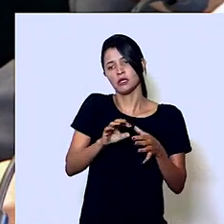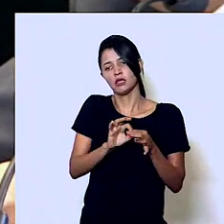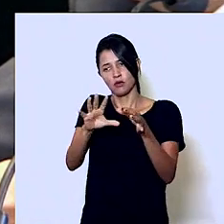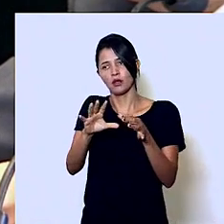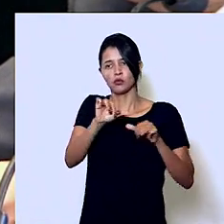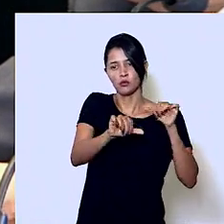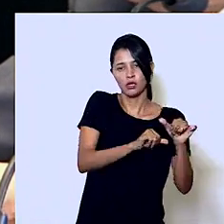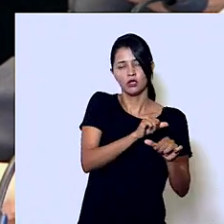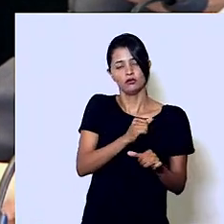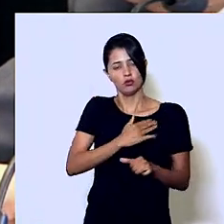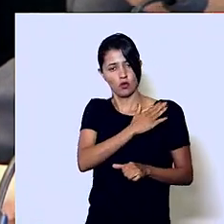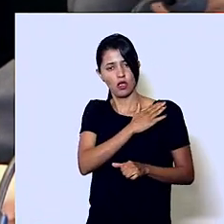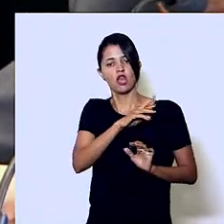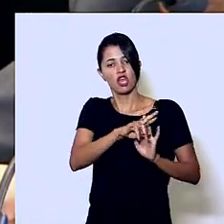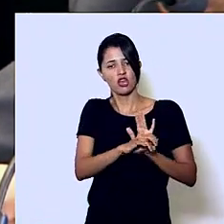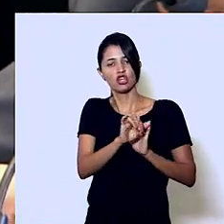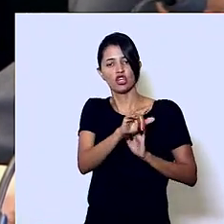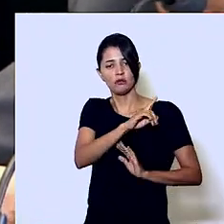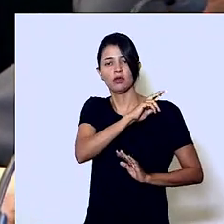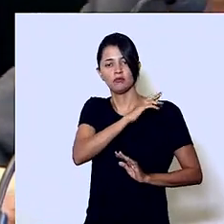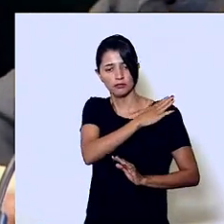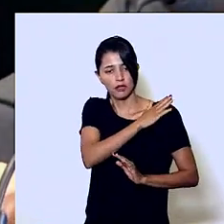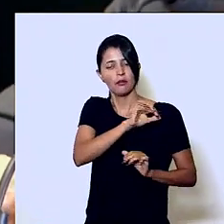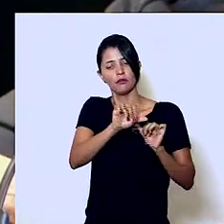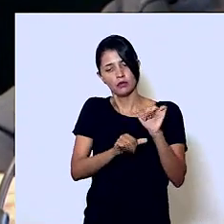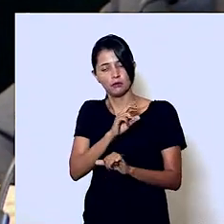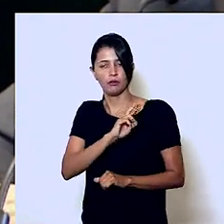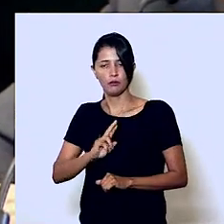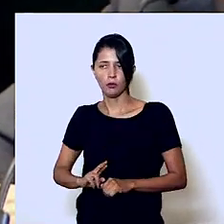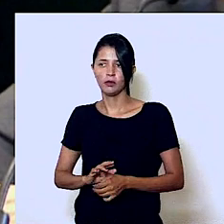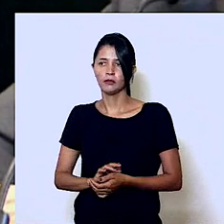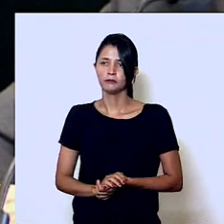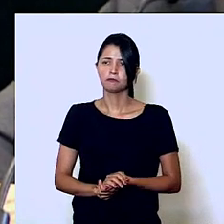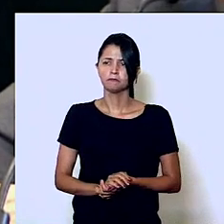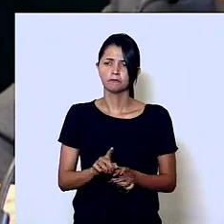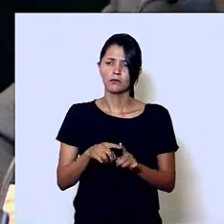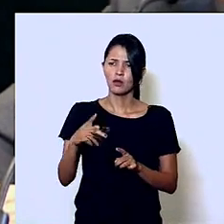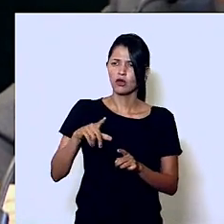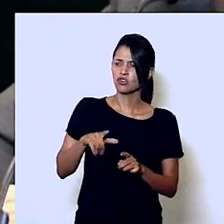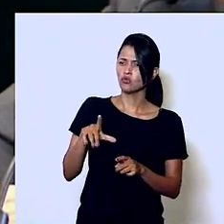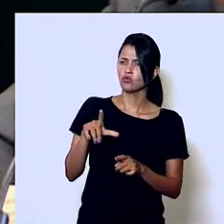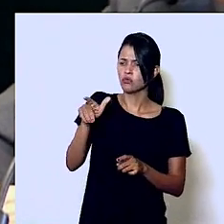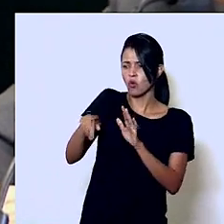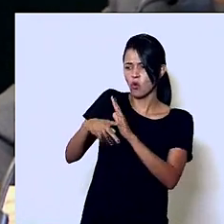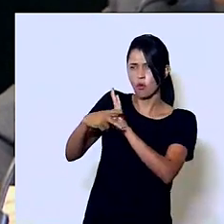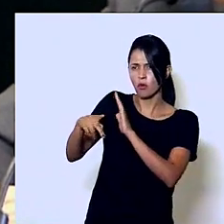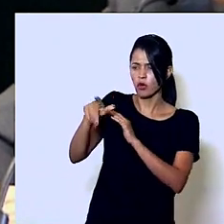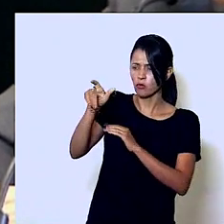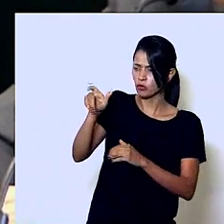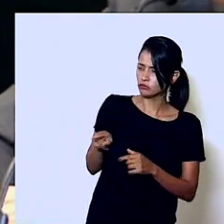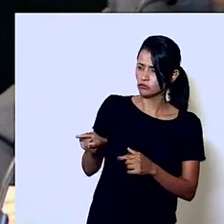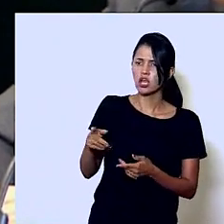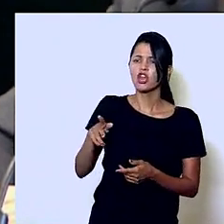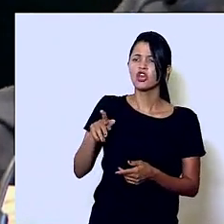esmero, uma equipe de altíssimo nível de assessores, né? O próprio Gelson acompanhou essa viagem, toda ela não preparou a